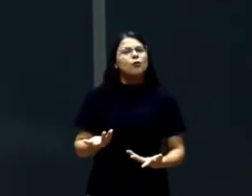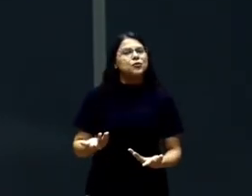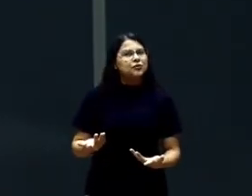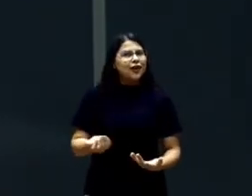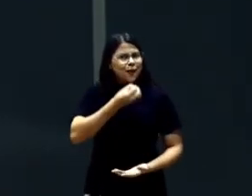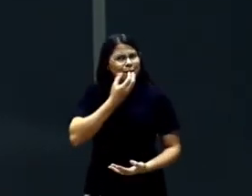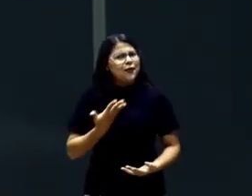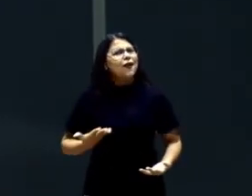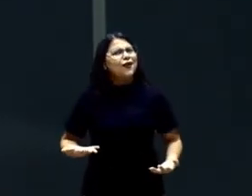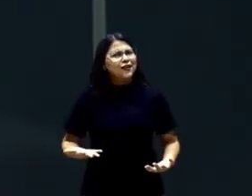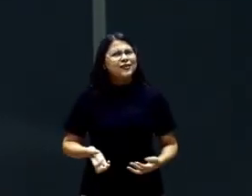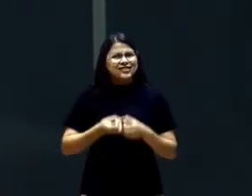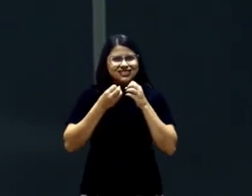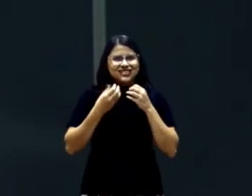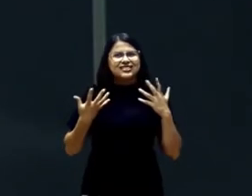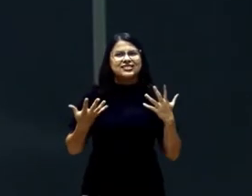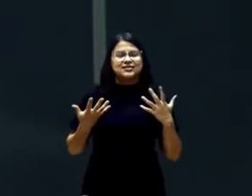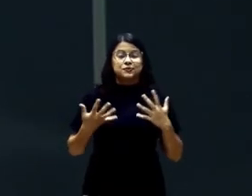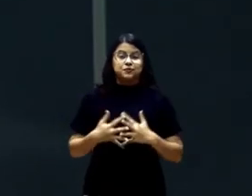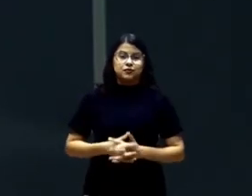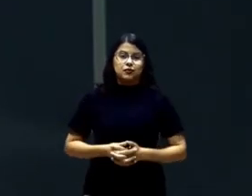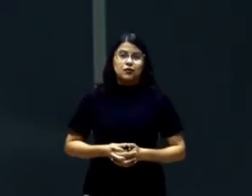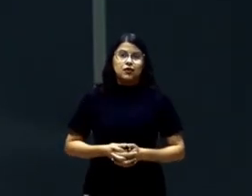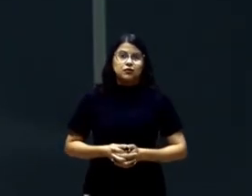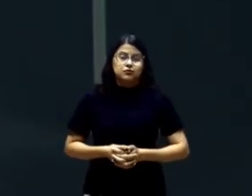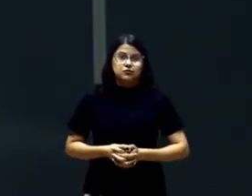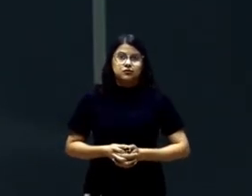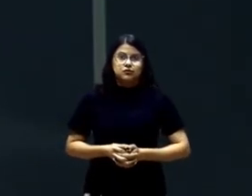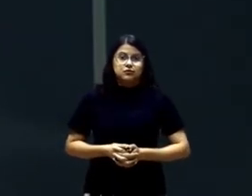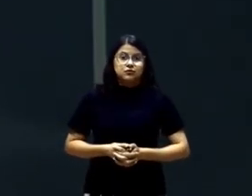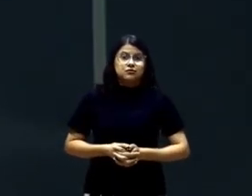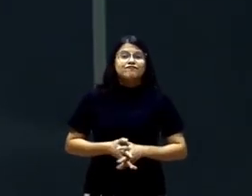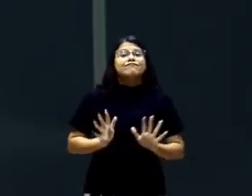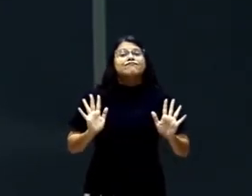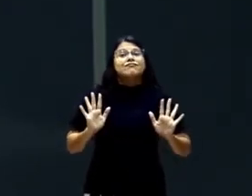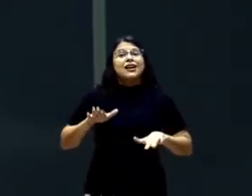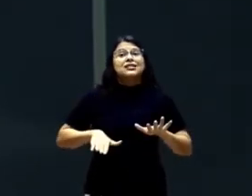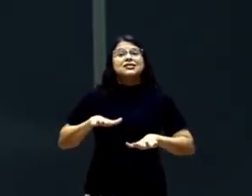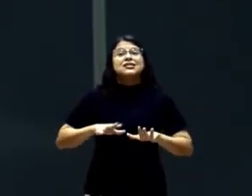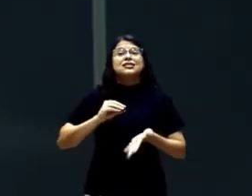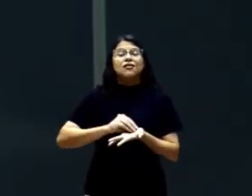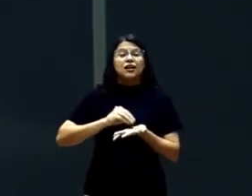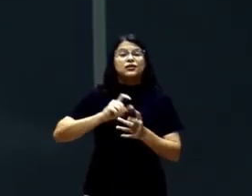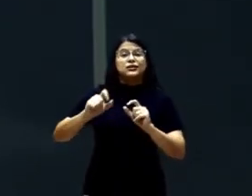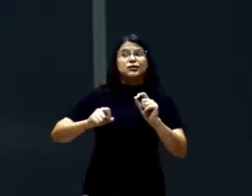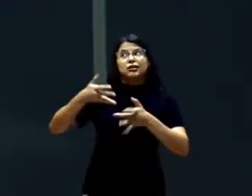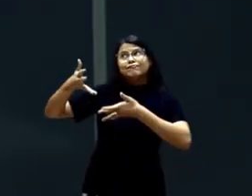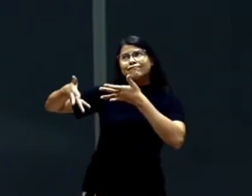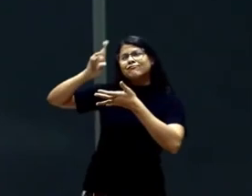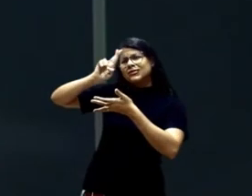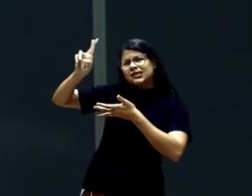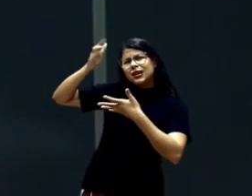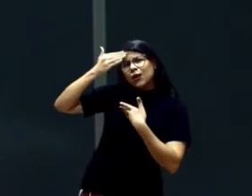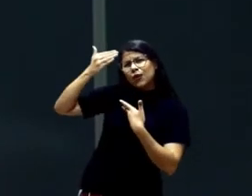Coisa boa. E às vezes nós não agradecemos a Deus por isso.